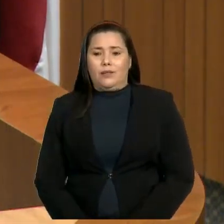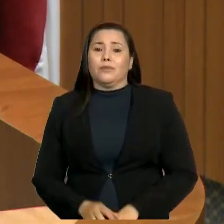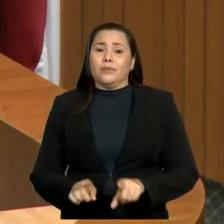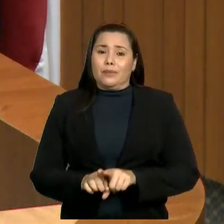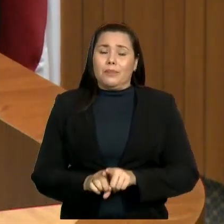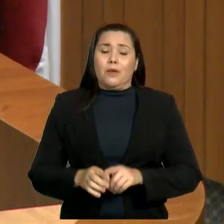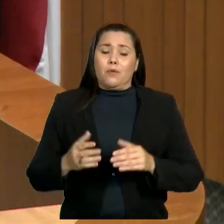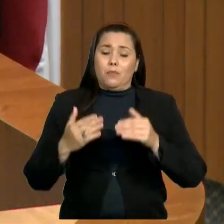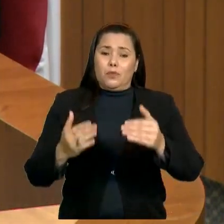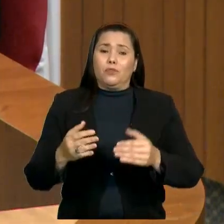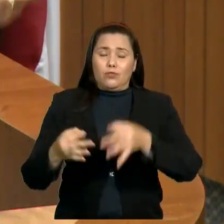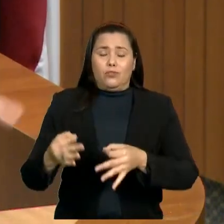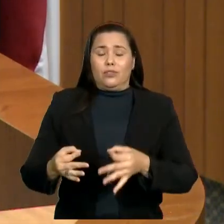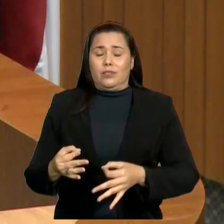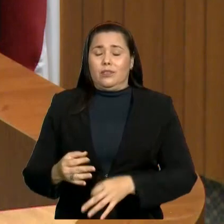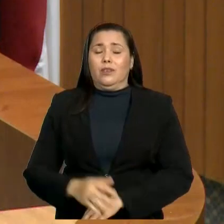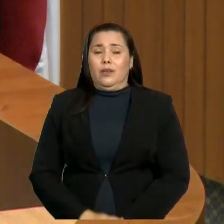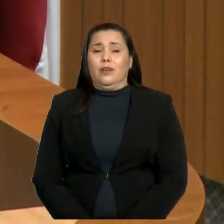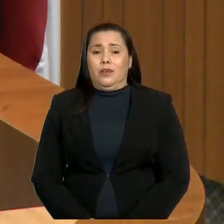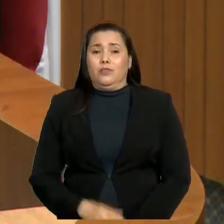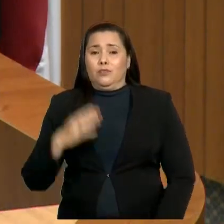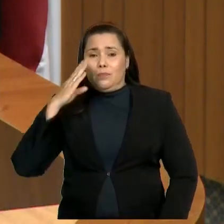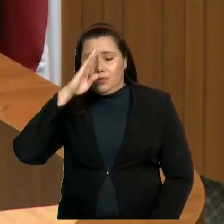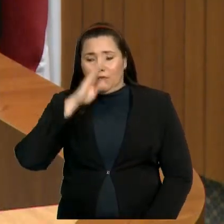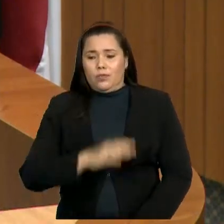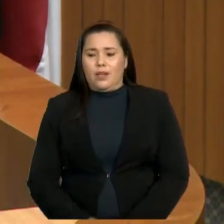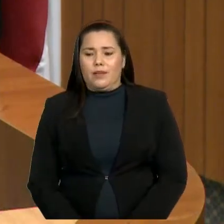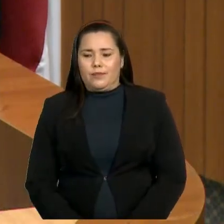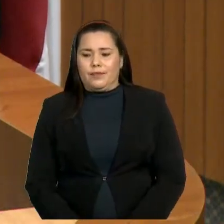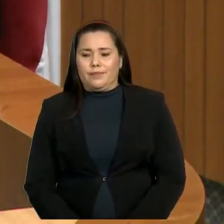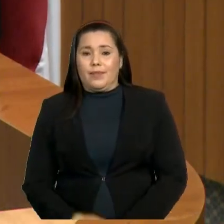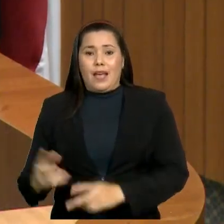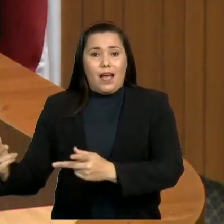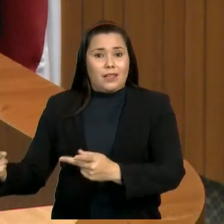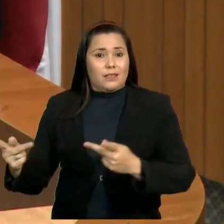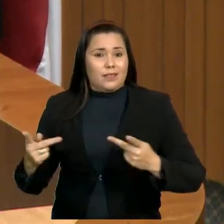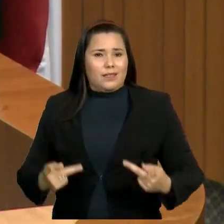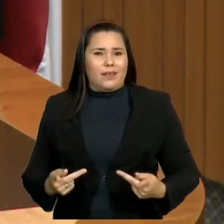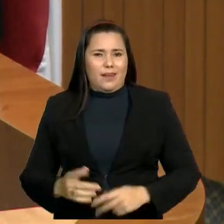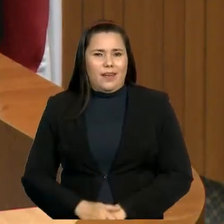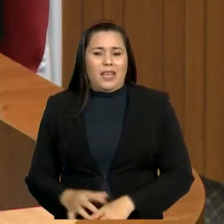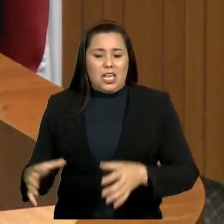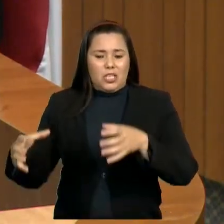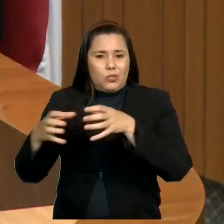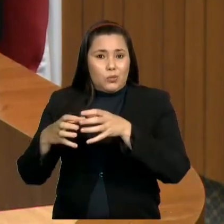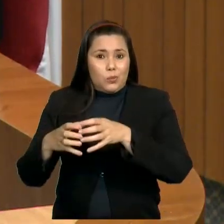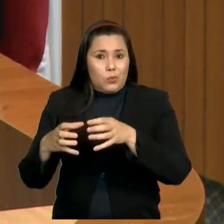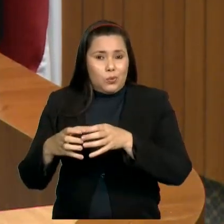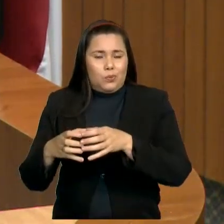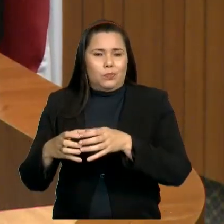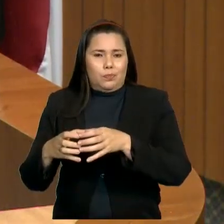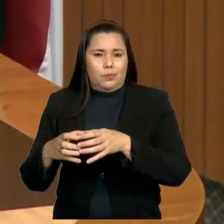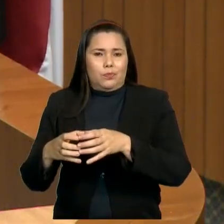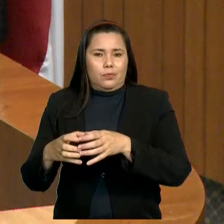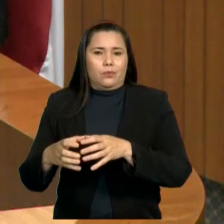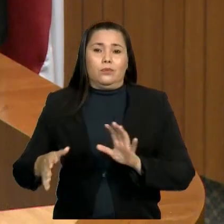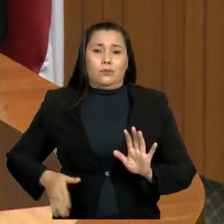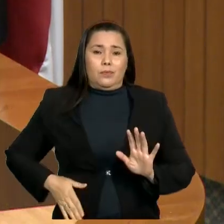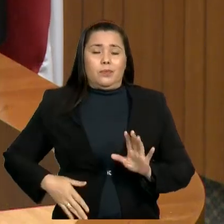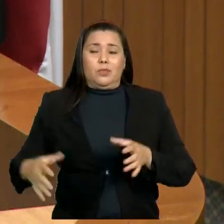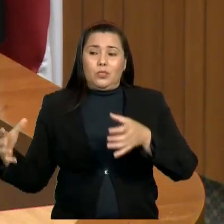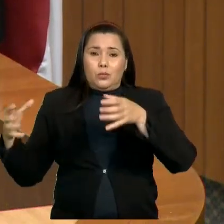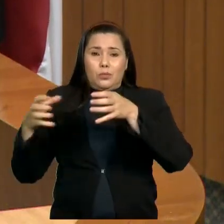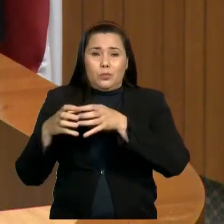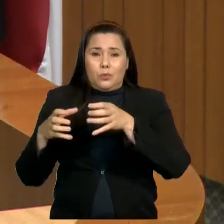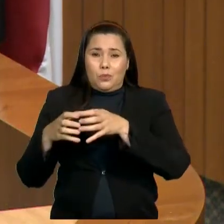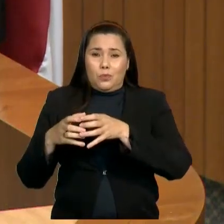bolsonaro receber a galera toda né E aí nós vamos precisar pensar na nas